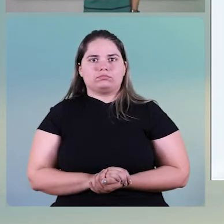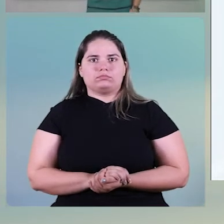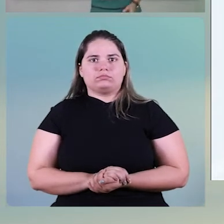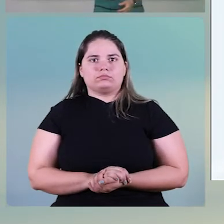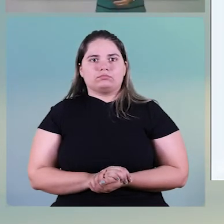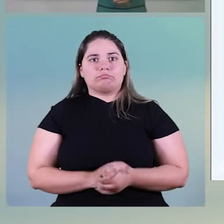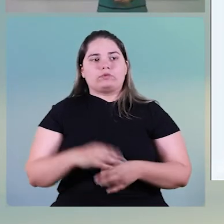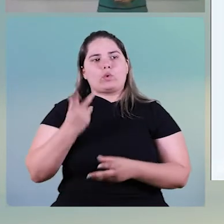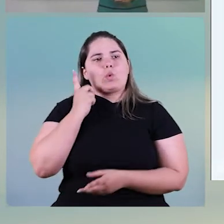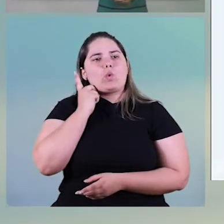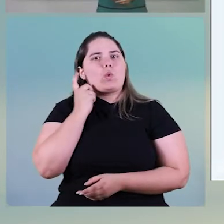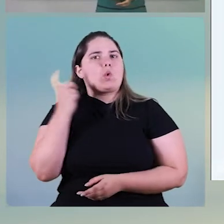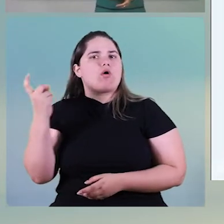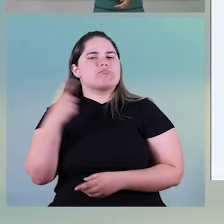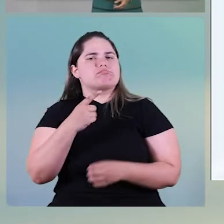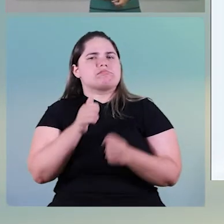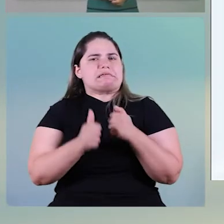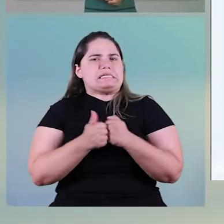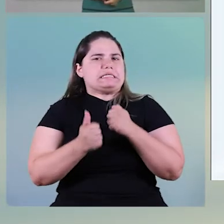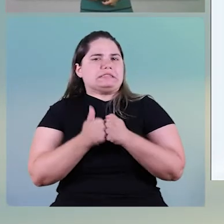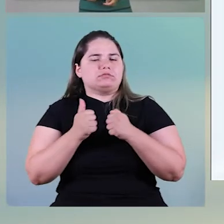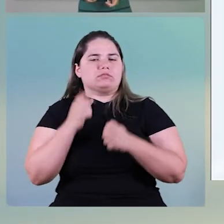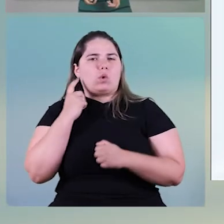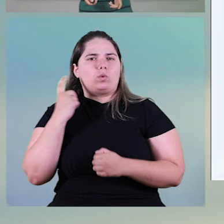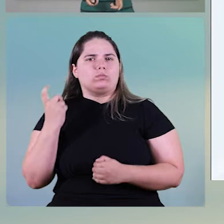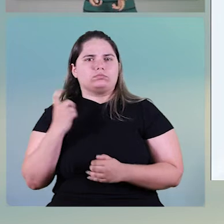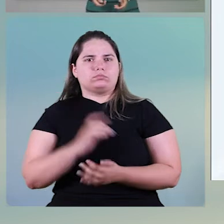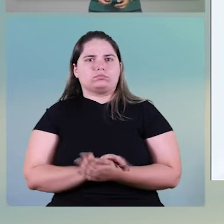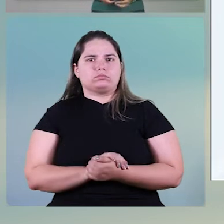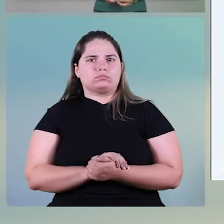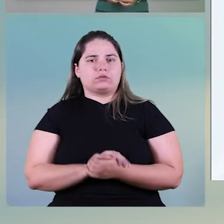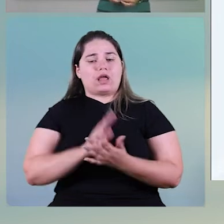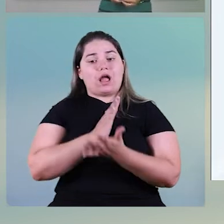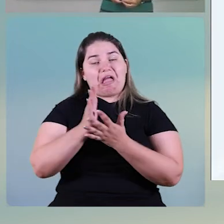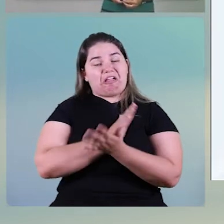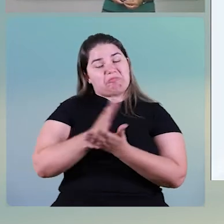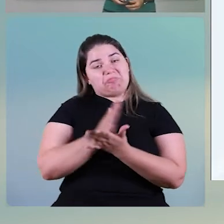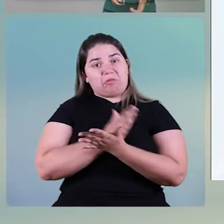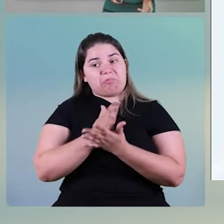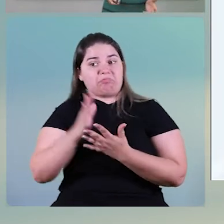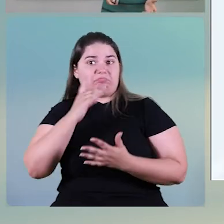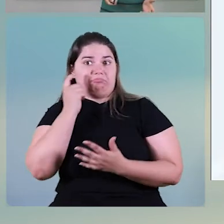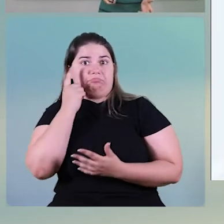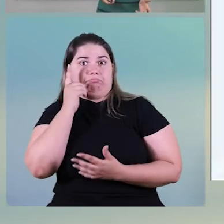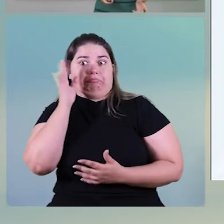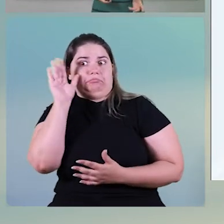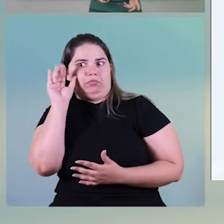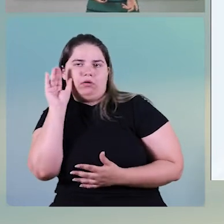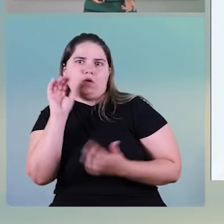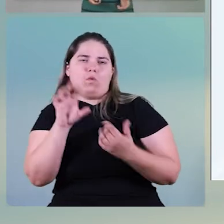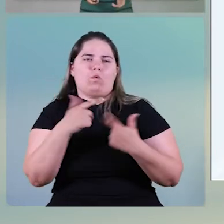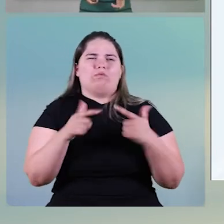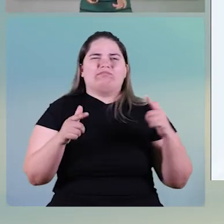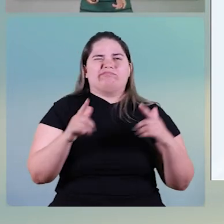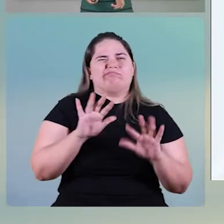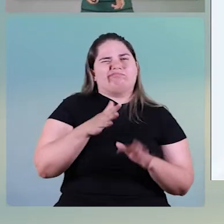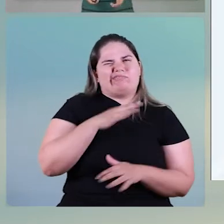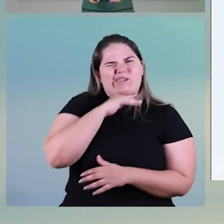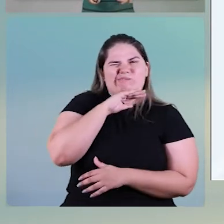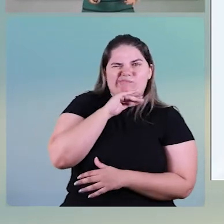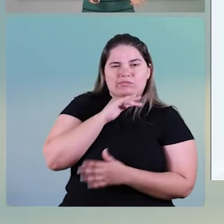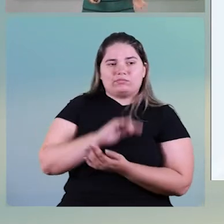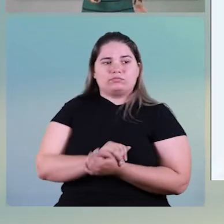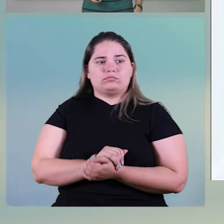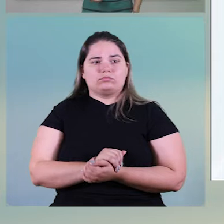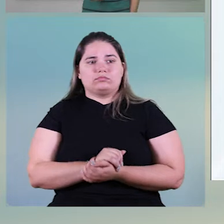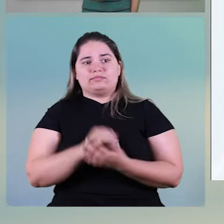O som do atrito, alguns sons interessantes, né? Outros desagradáveis, né? Por exemplo, quando você tem o